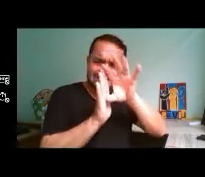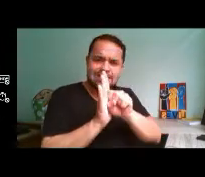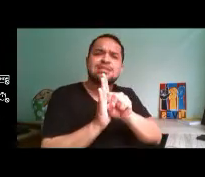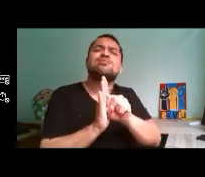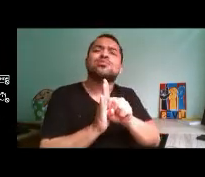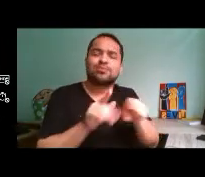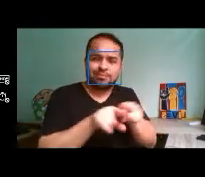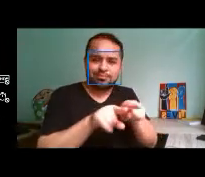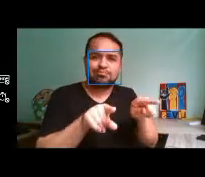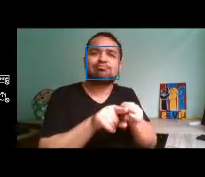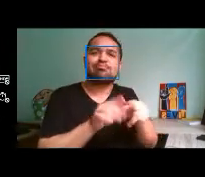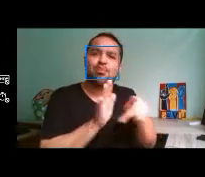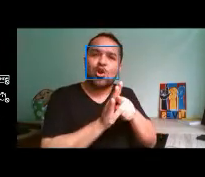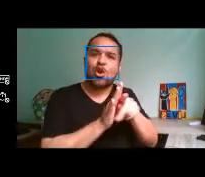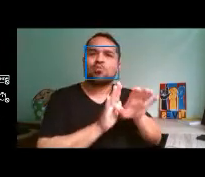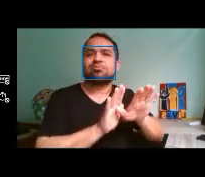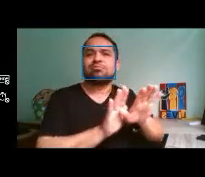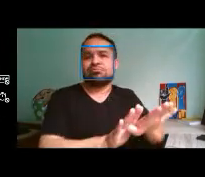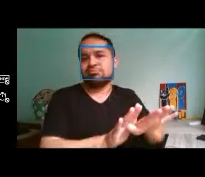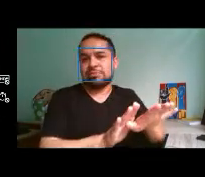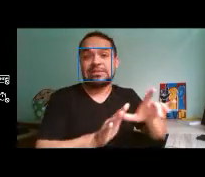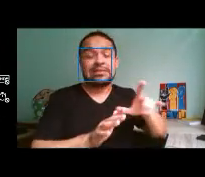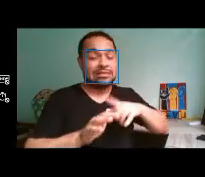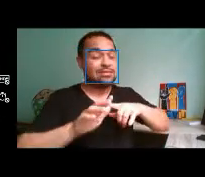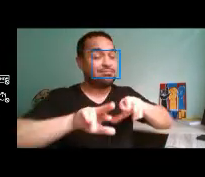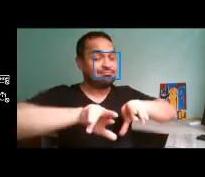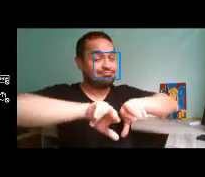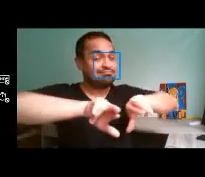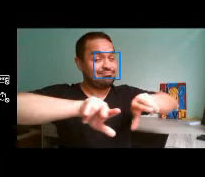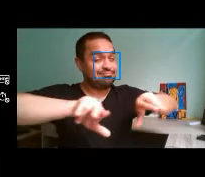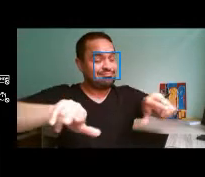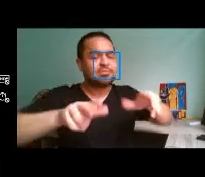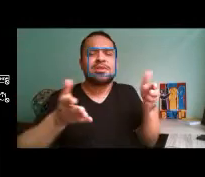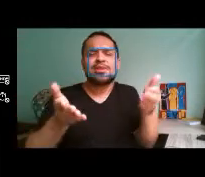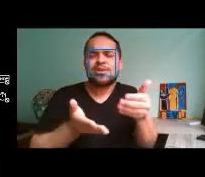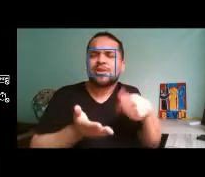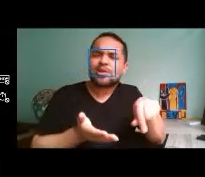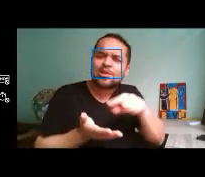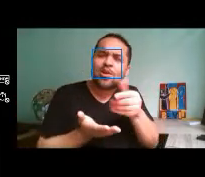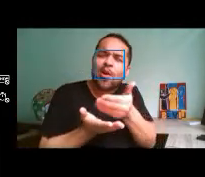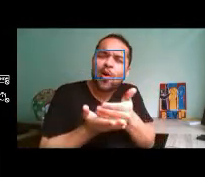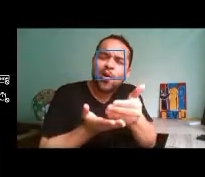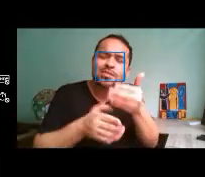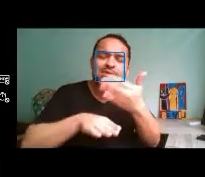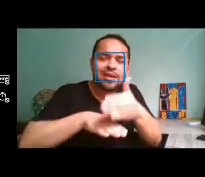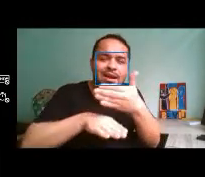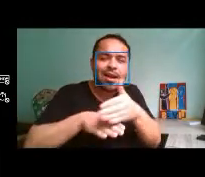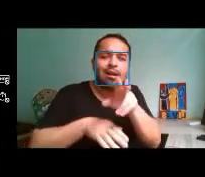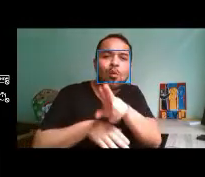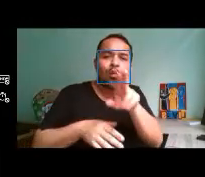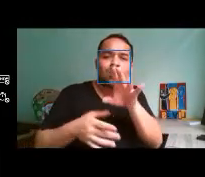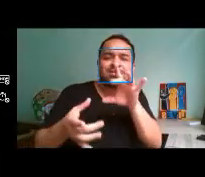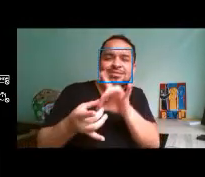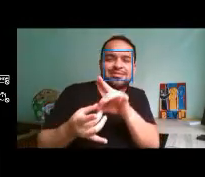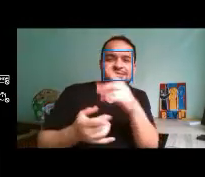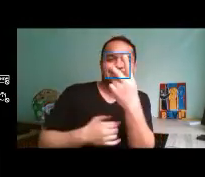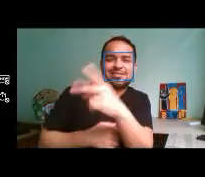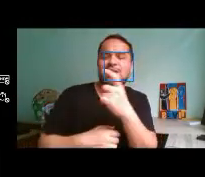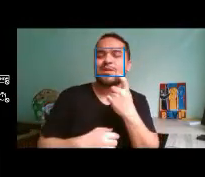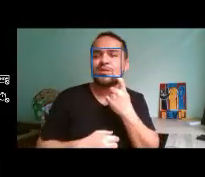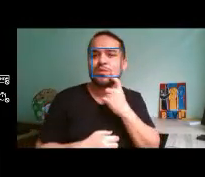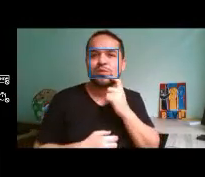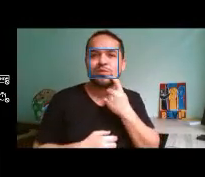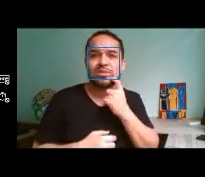uma transcrição de símbolos fonéticos que são diferentes da escrita, né?